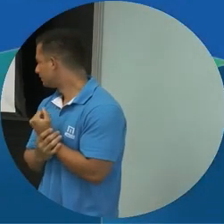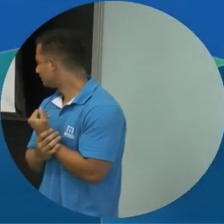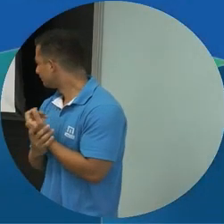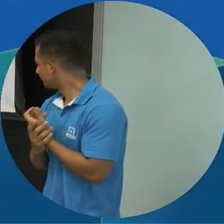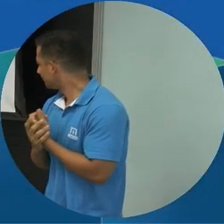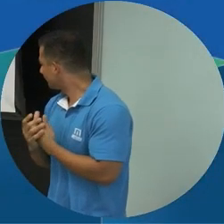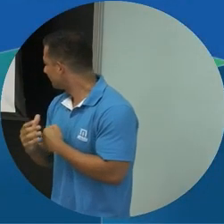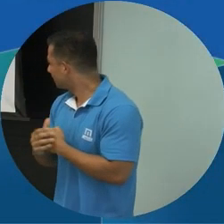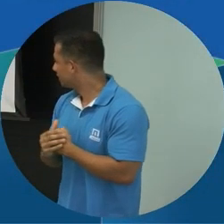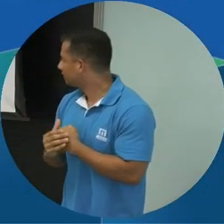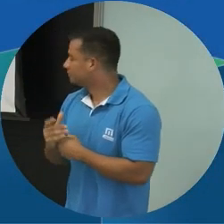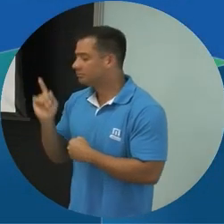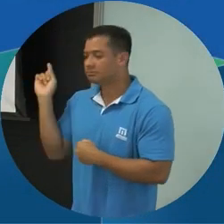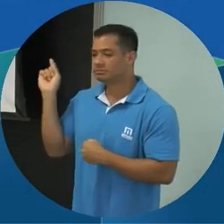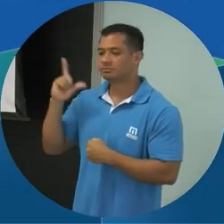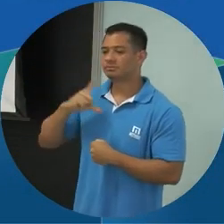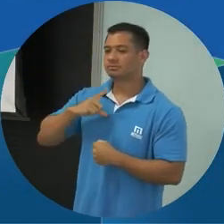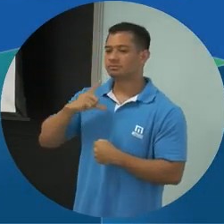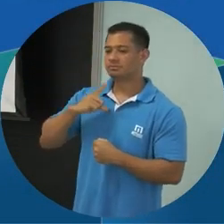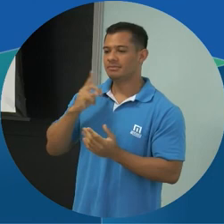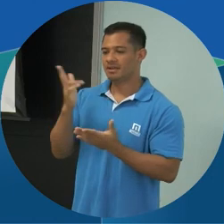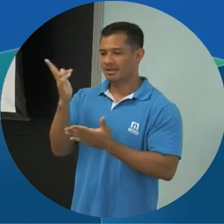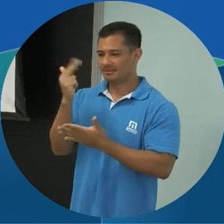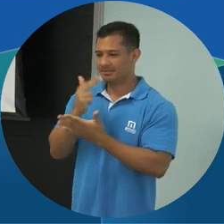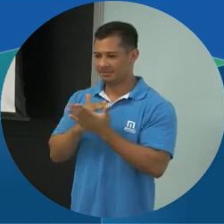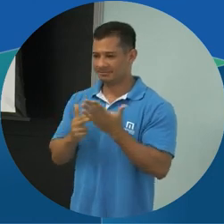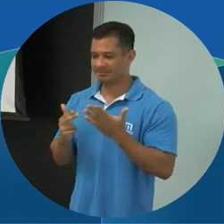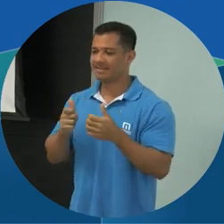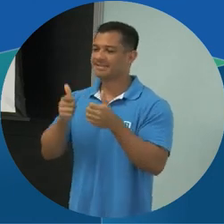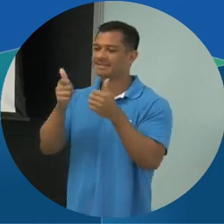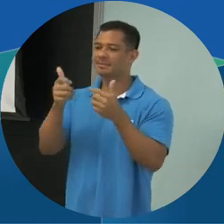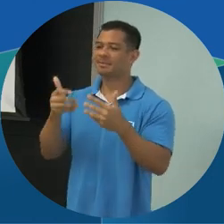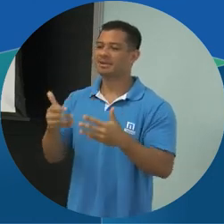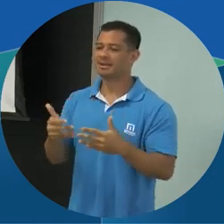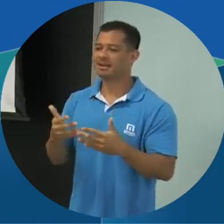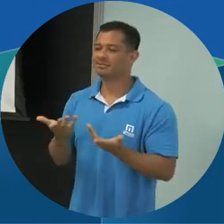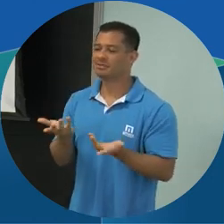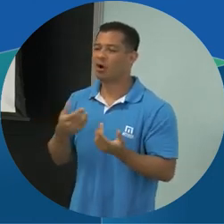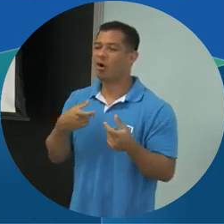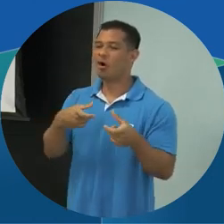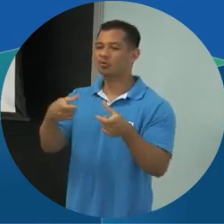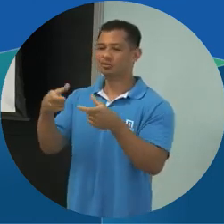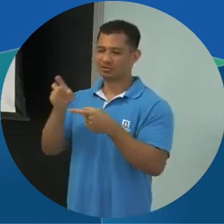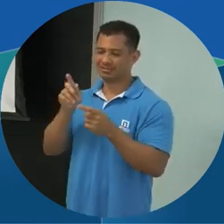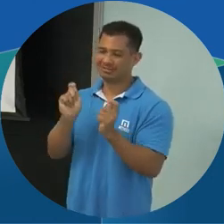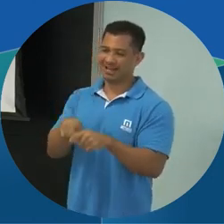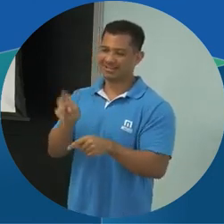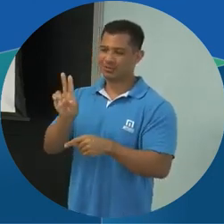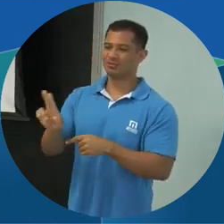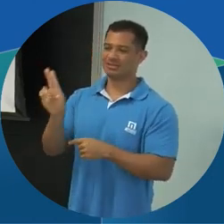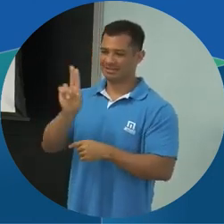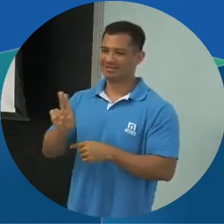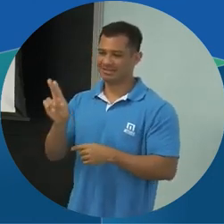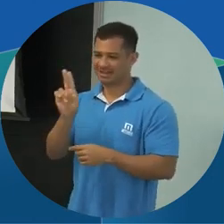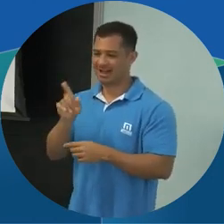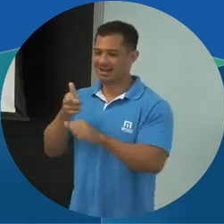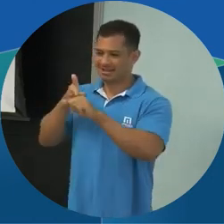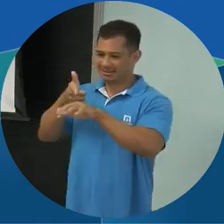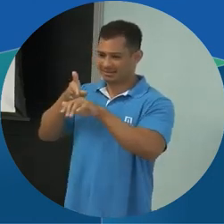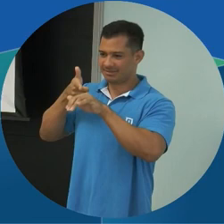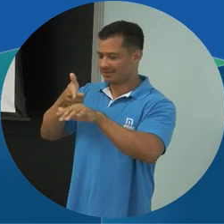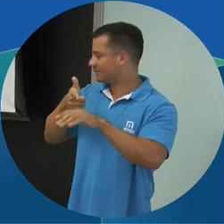Aqui tem uma gravura aqui explicando mais onde seriam as aplicações, né, da